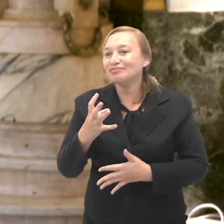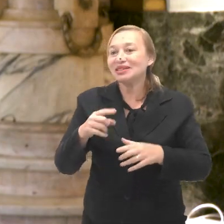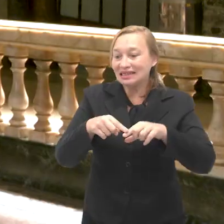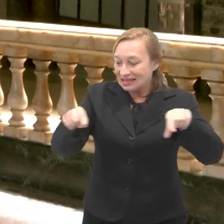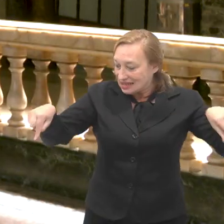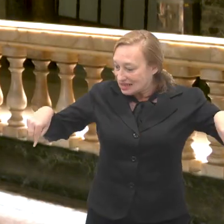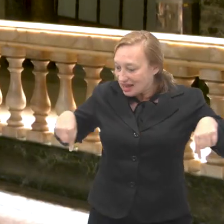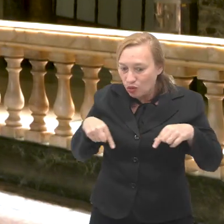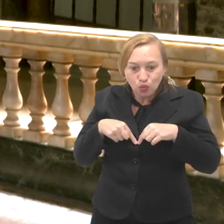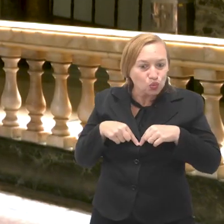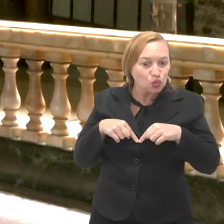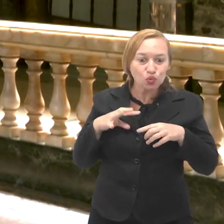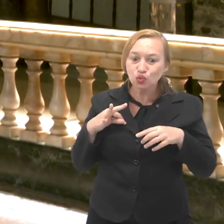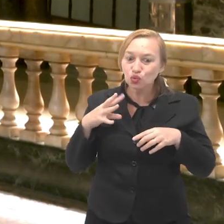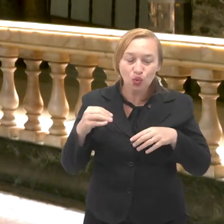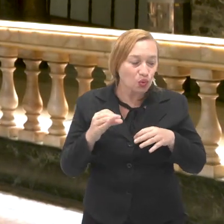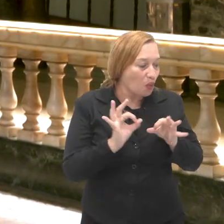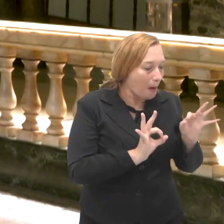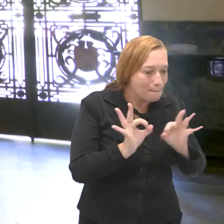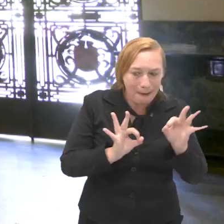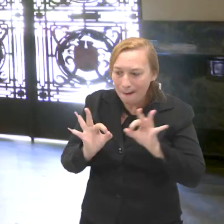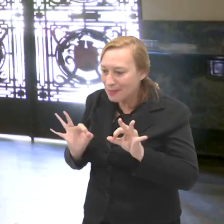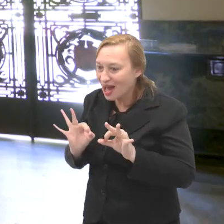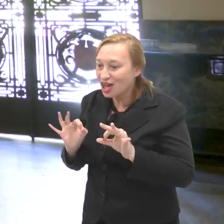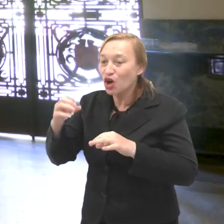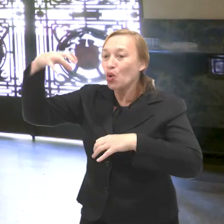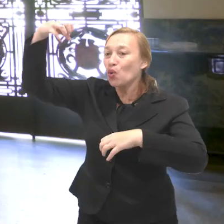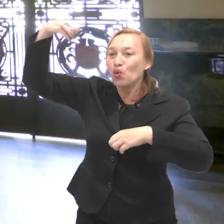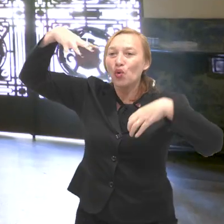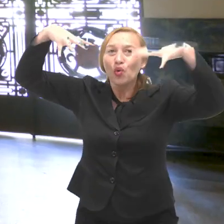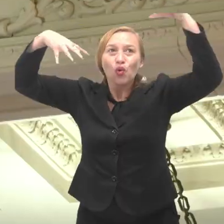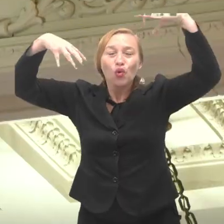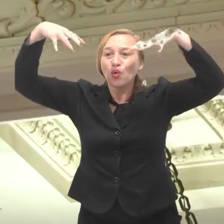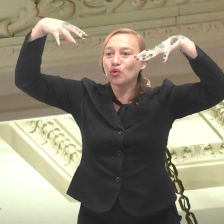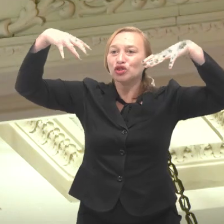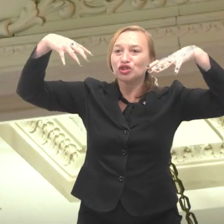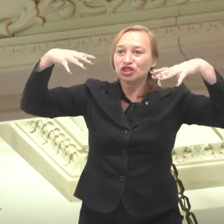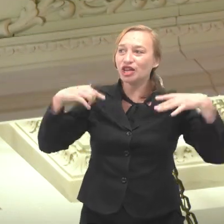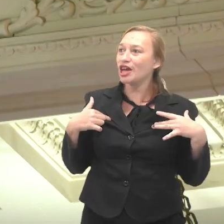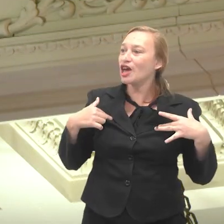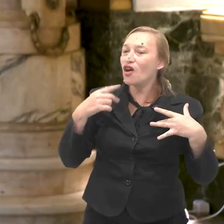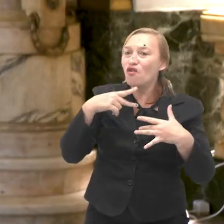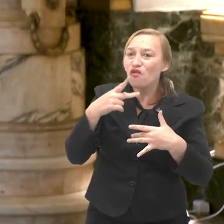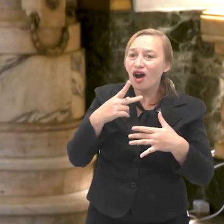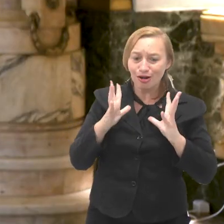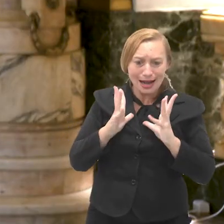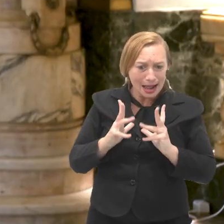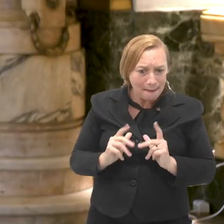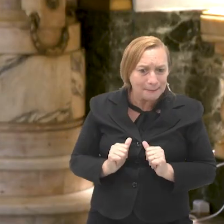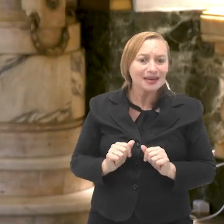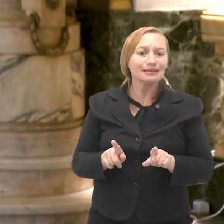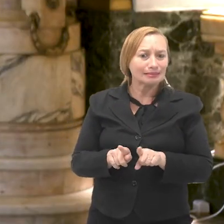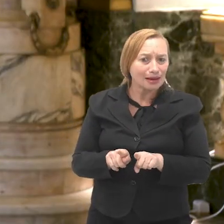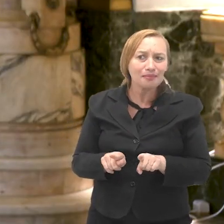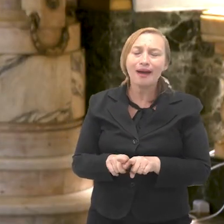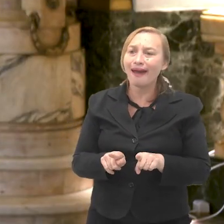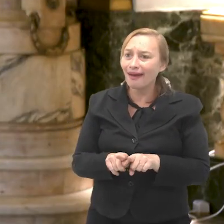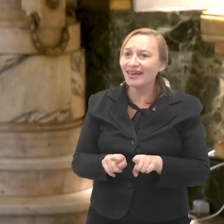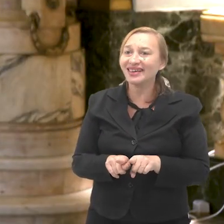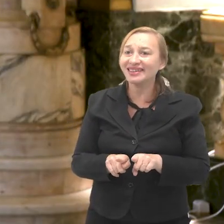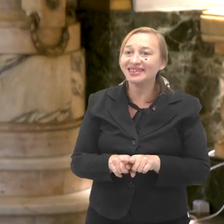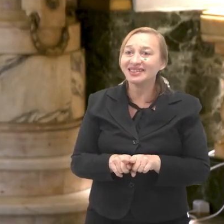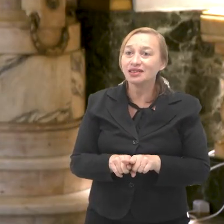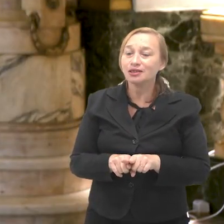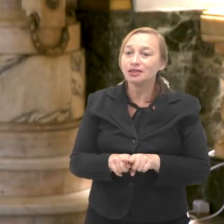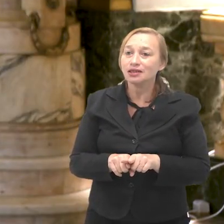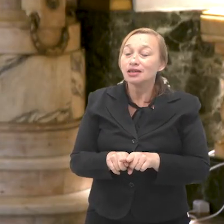gosto, né? E admiro muito. Esse saguão aqui, todo ele foi restaurado, inclusive lustre, restaurado, que eu digo em termos de